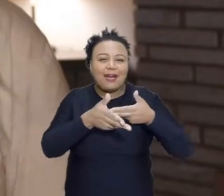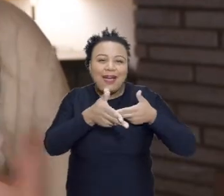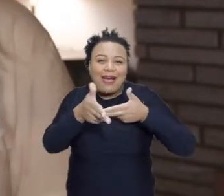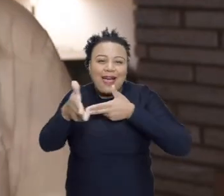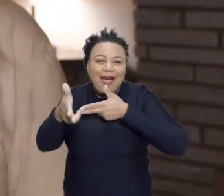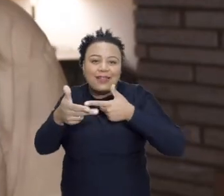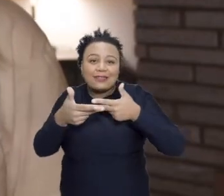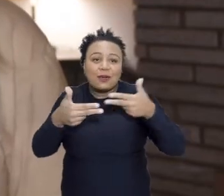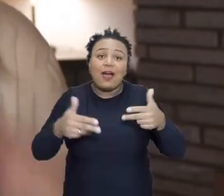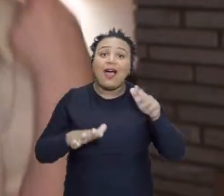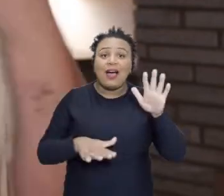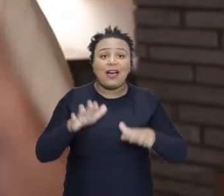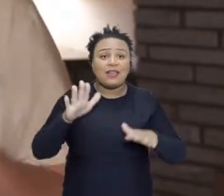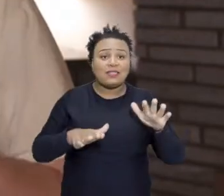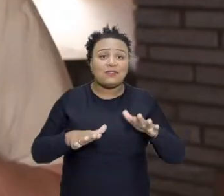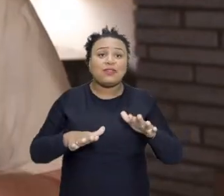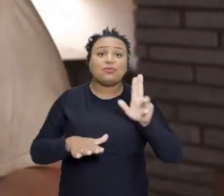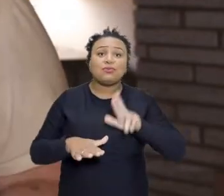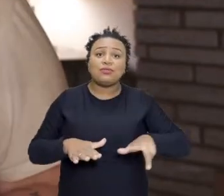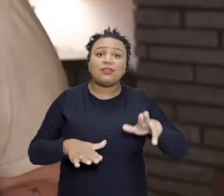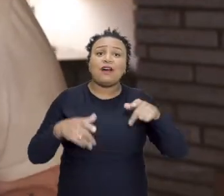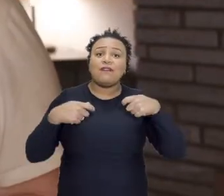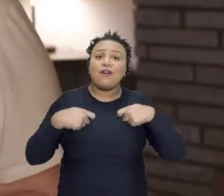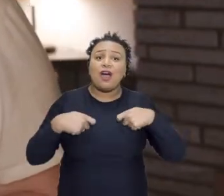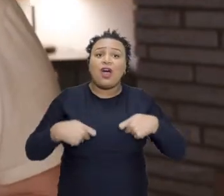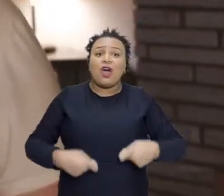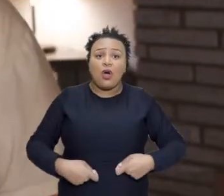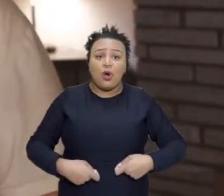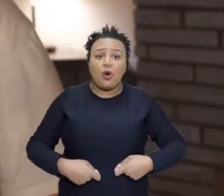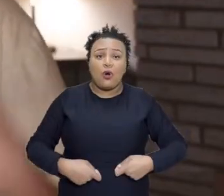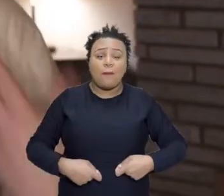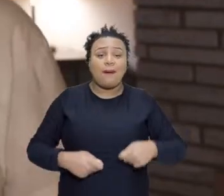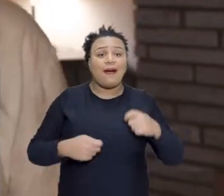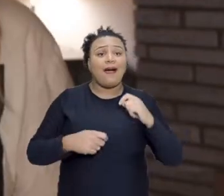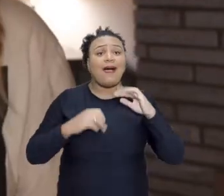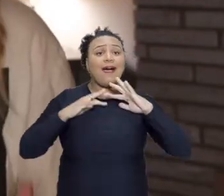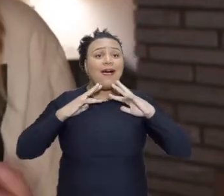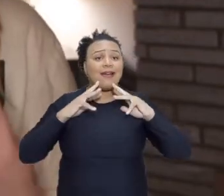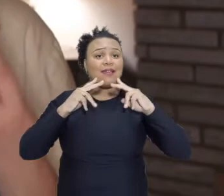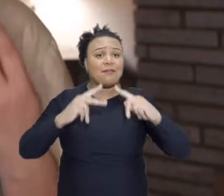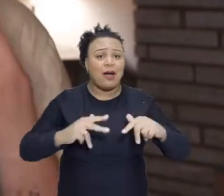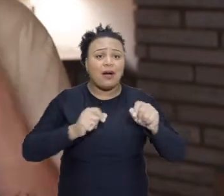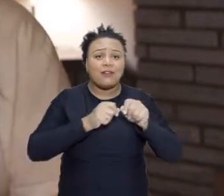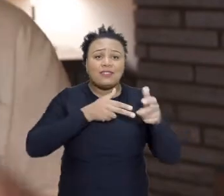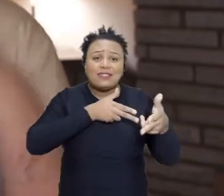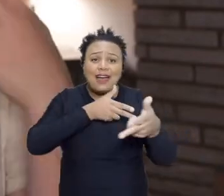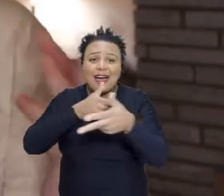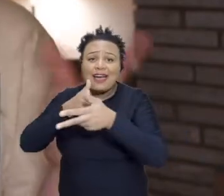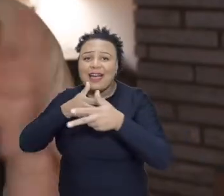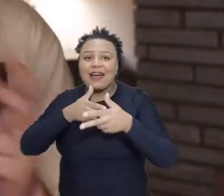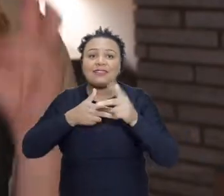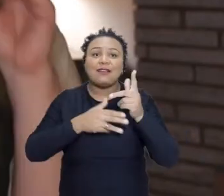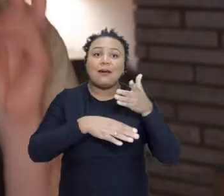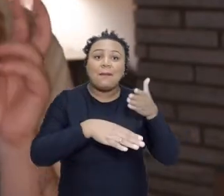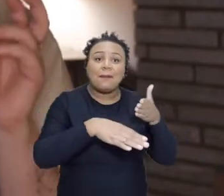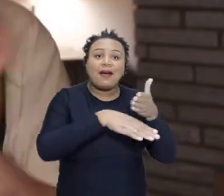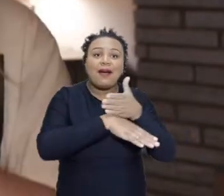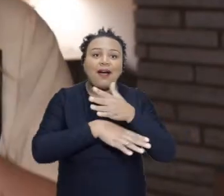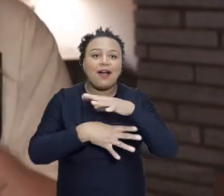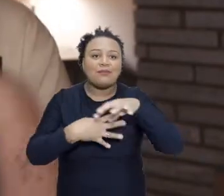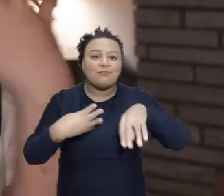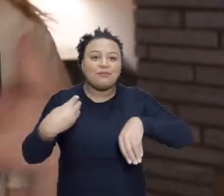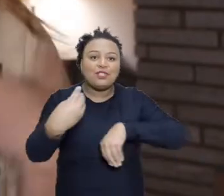ele muitas vezes se vestia com a pele dos animais que eles caçavam para se enturmar, entre